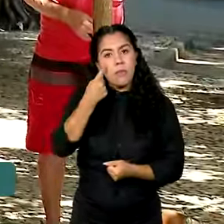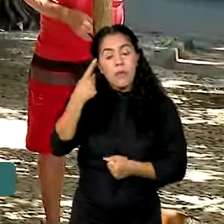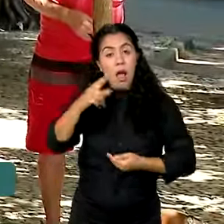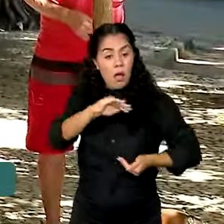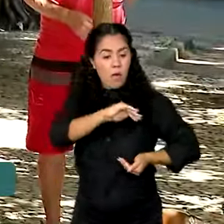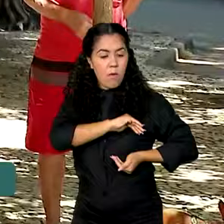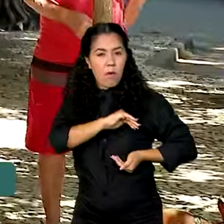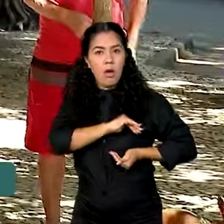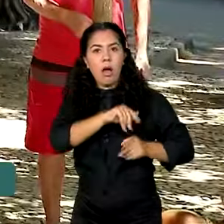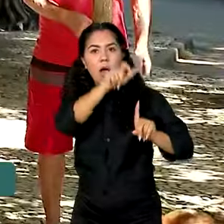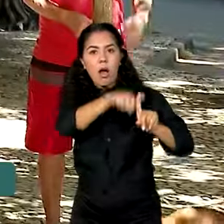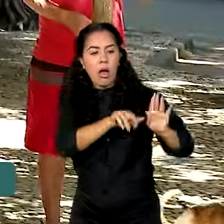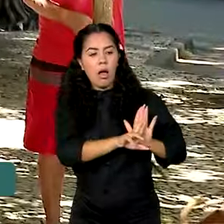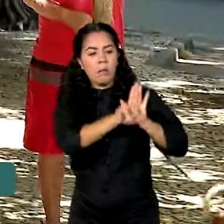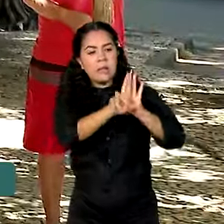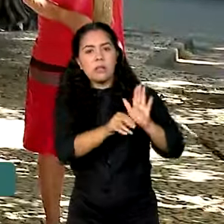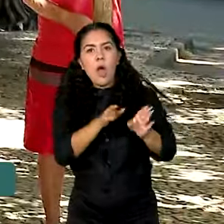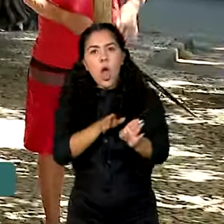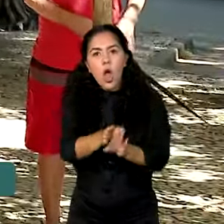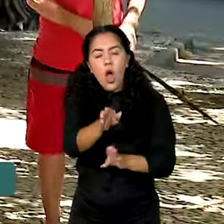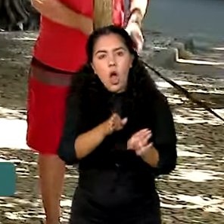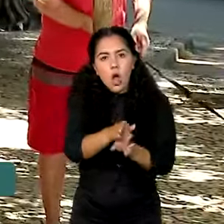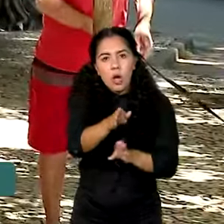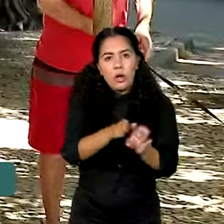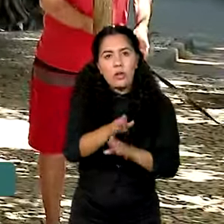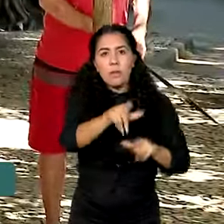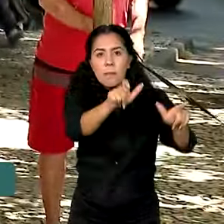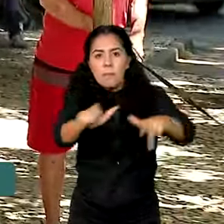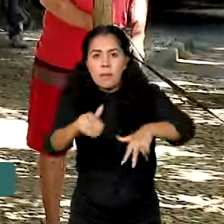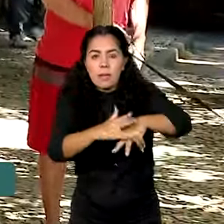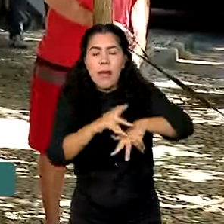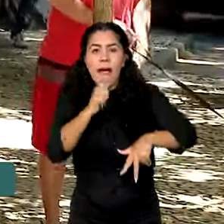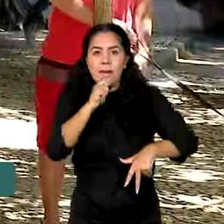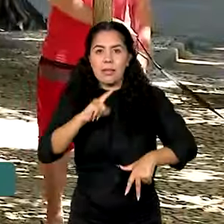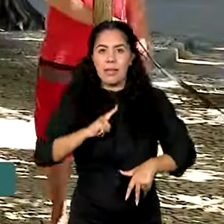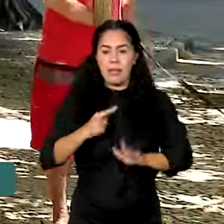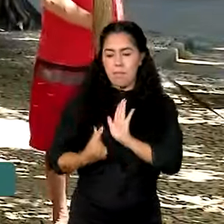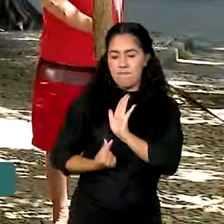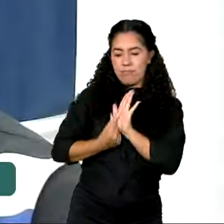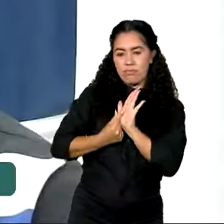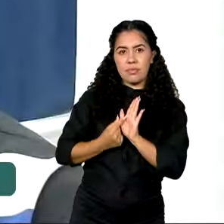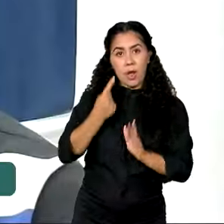Anvisa orienta para os pacientes que ainda têm esses chips da beleza implantados.